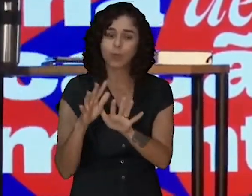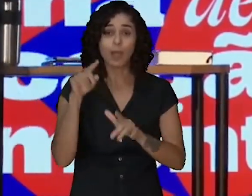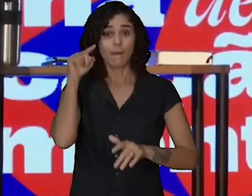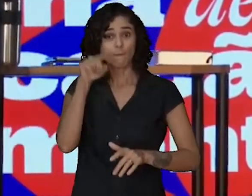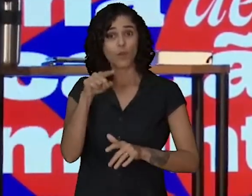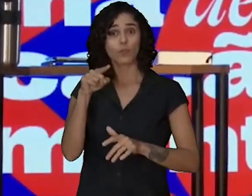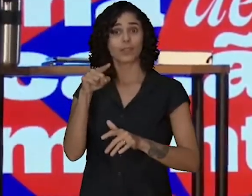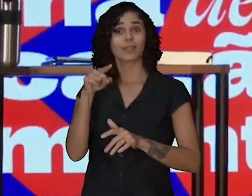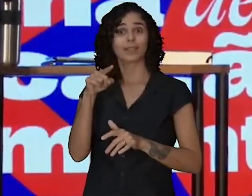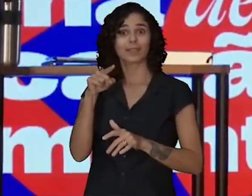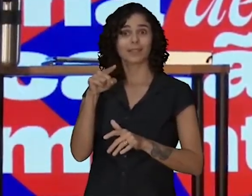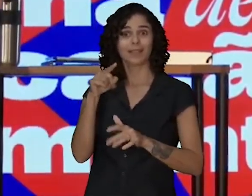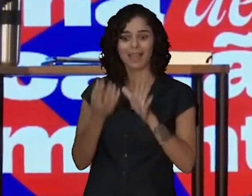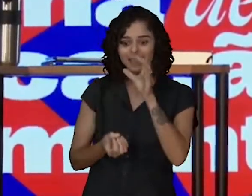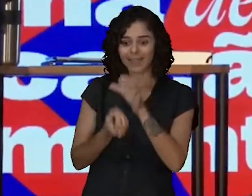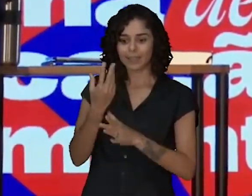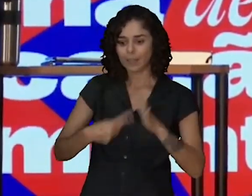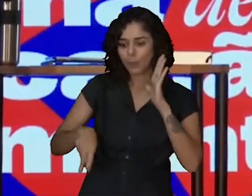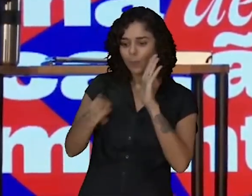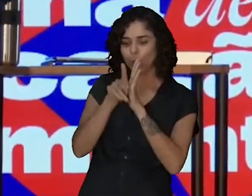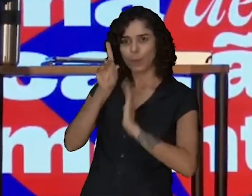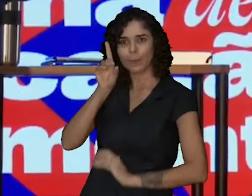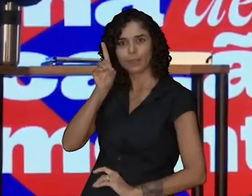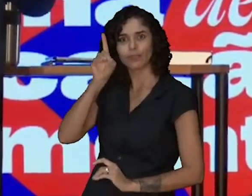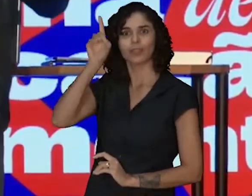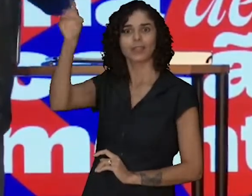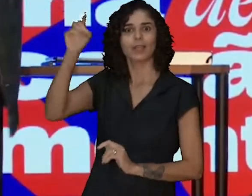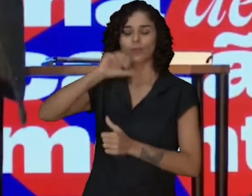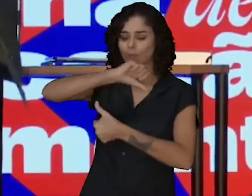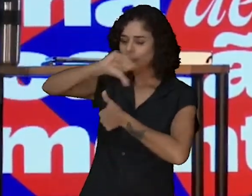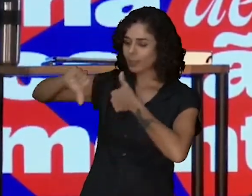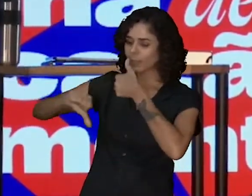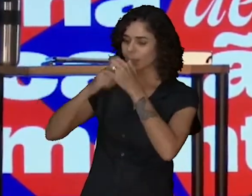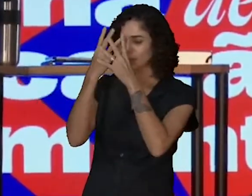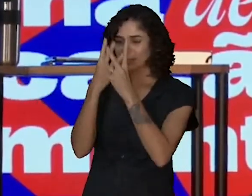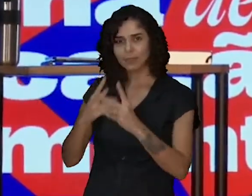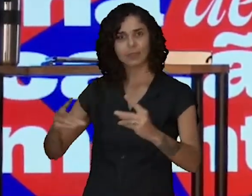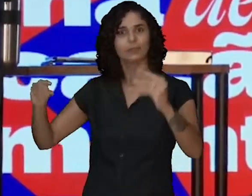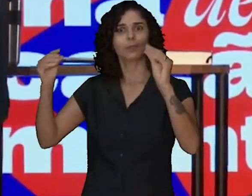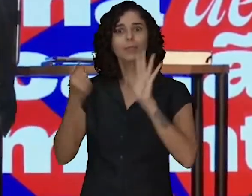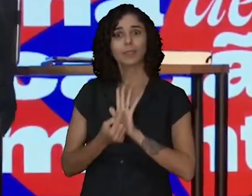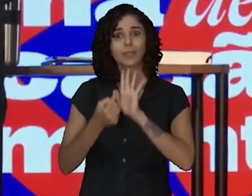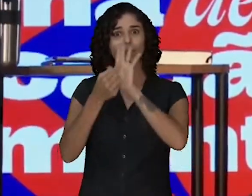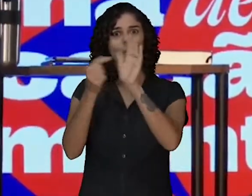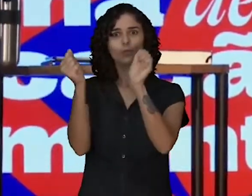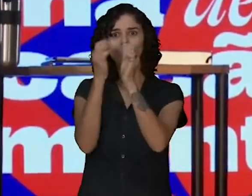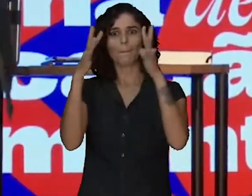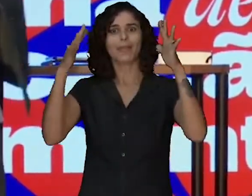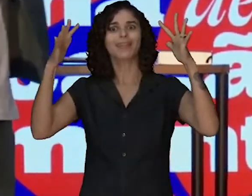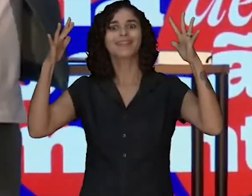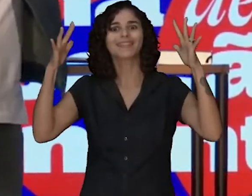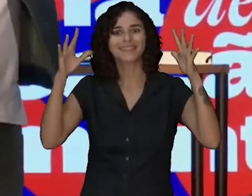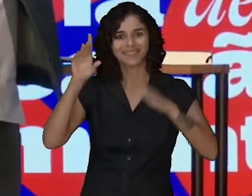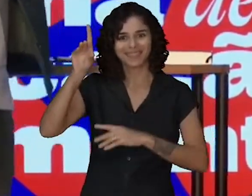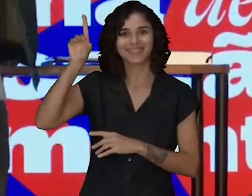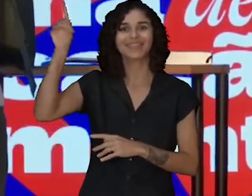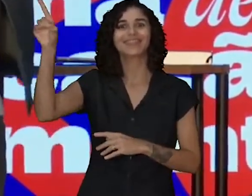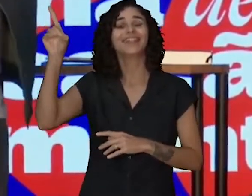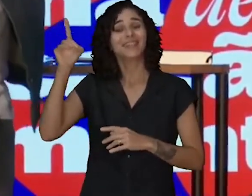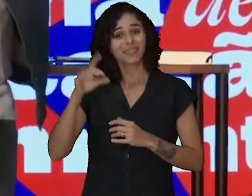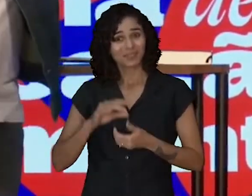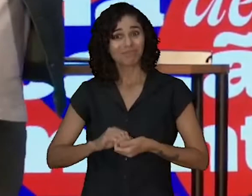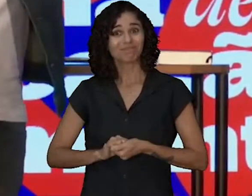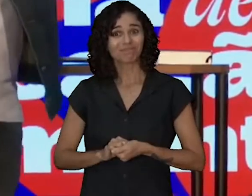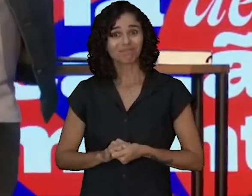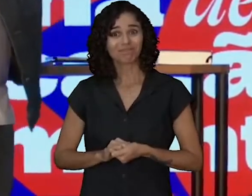Deus restaurada, é a imagem de Deus que reflete o seu brilho, que